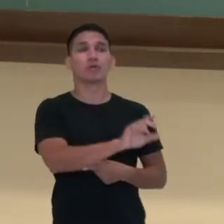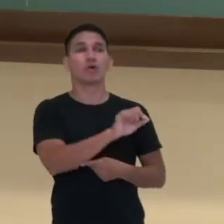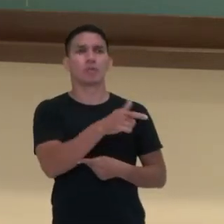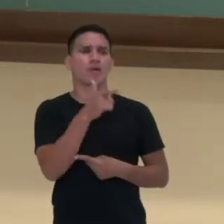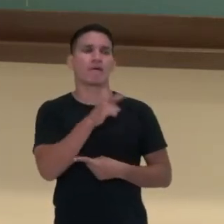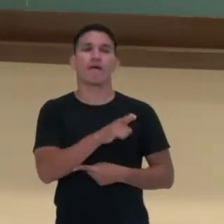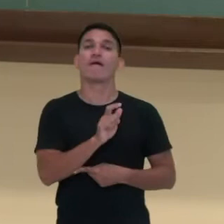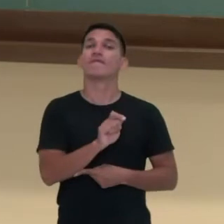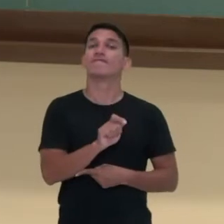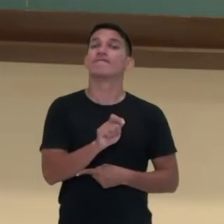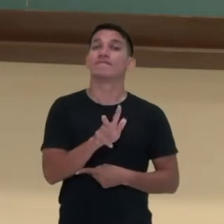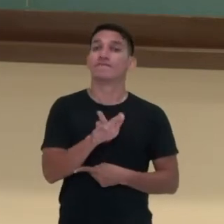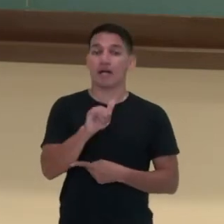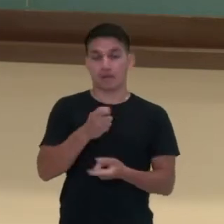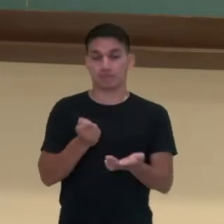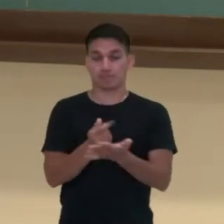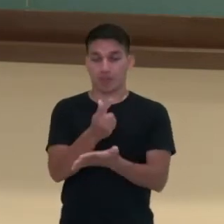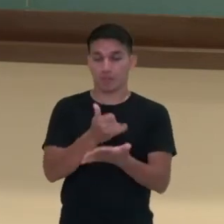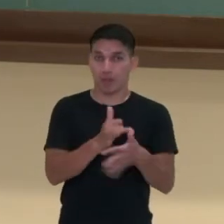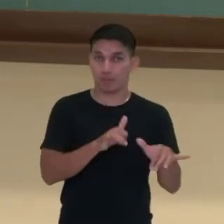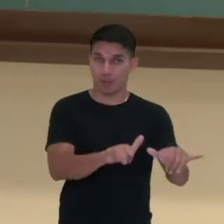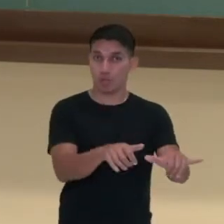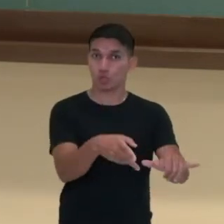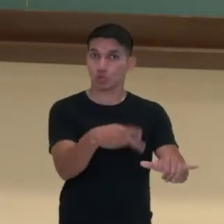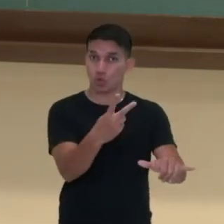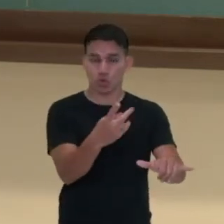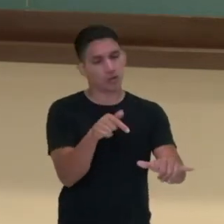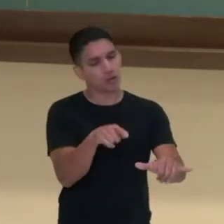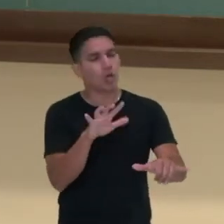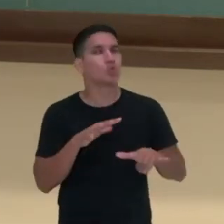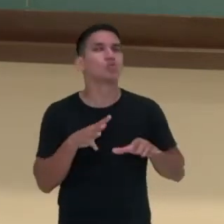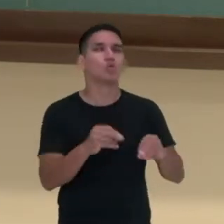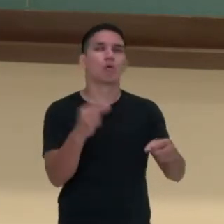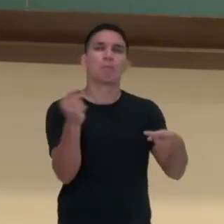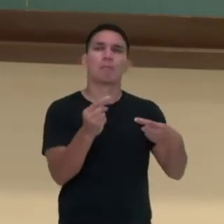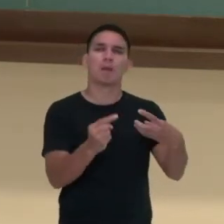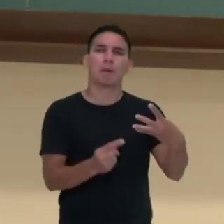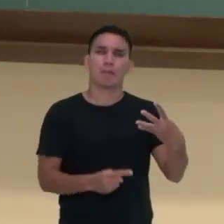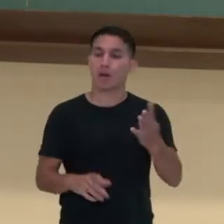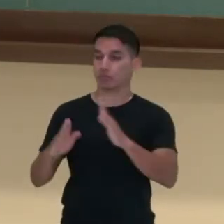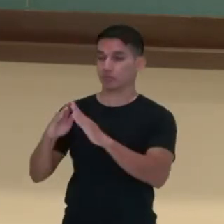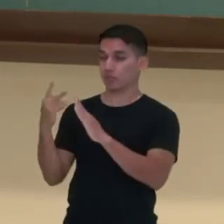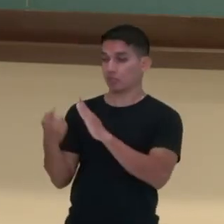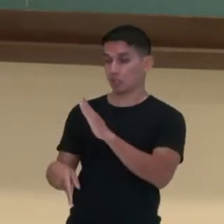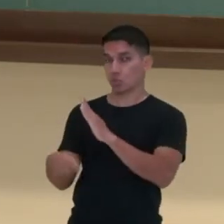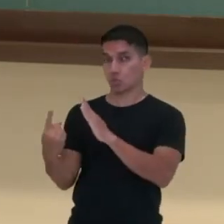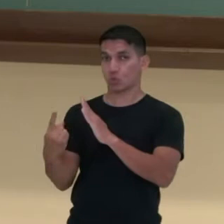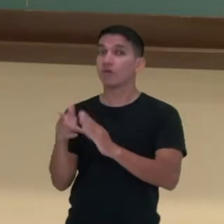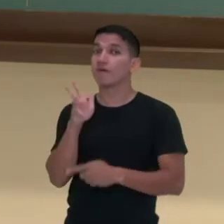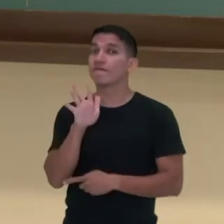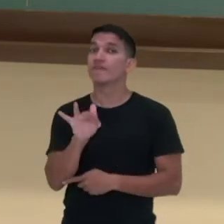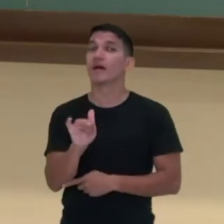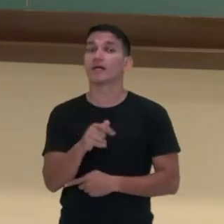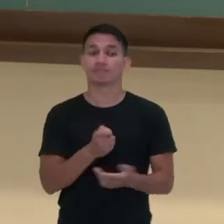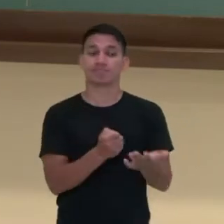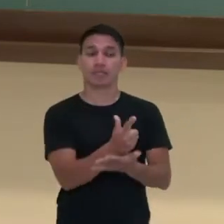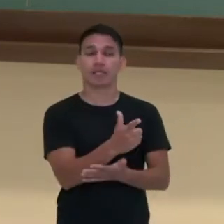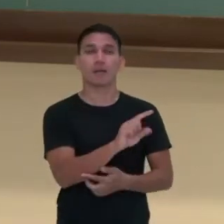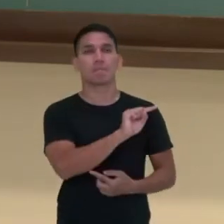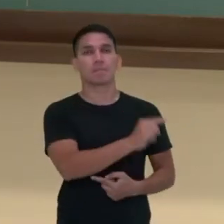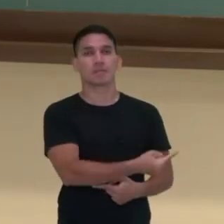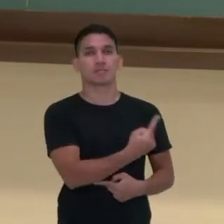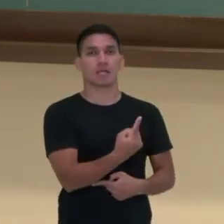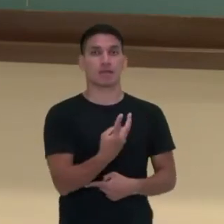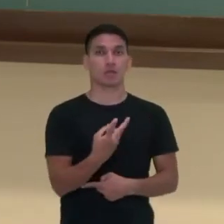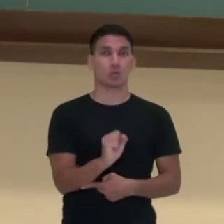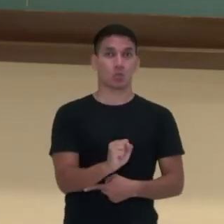que comprando no supermercado 2 todos os produtos para o abrigo 1, eu vou gastar 1.128. Então,